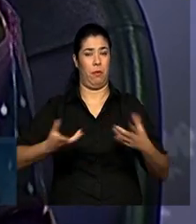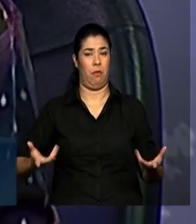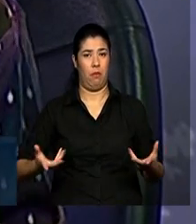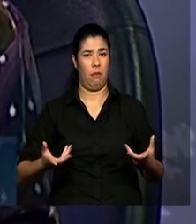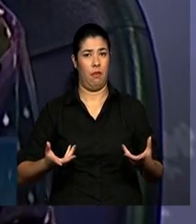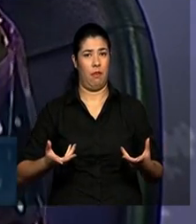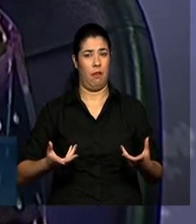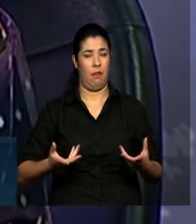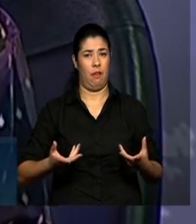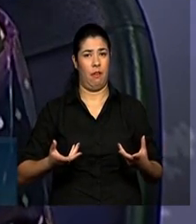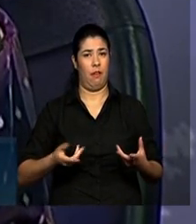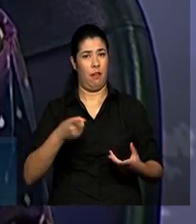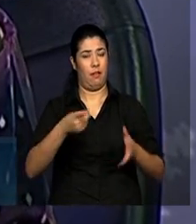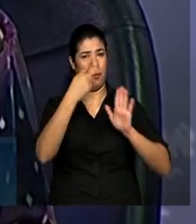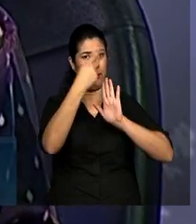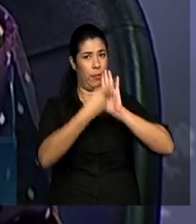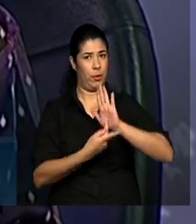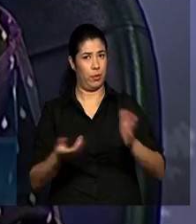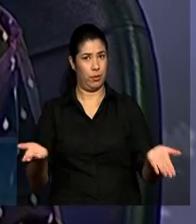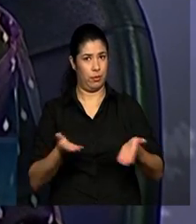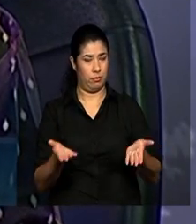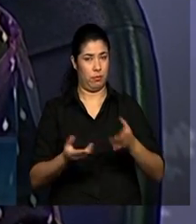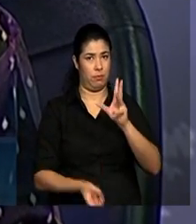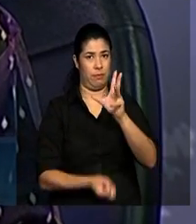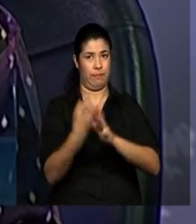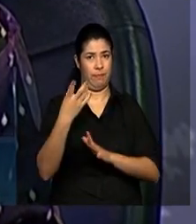E o que esta portaria faz